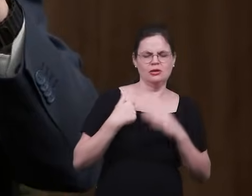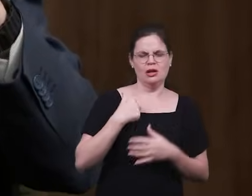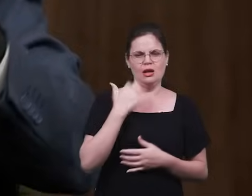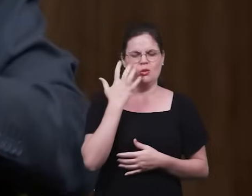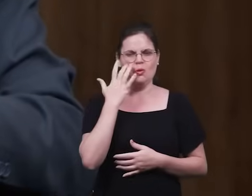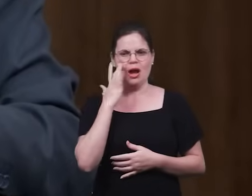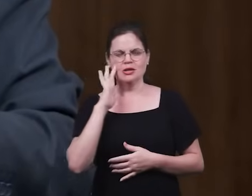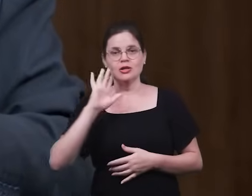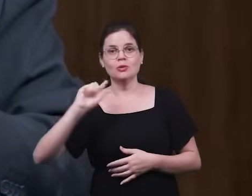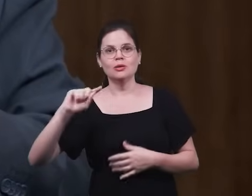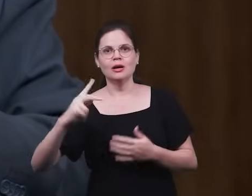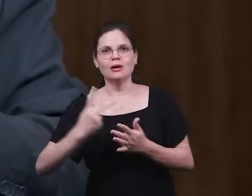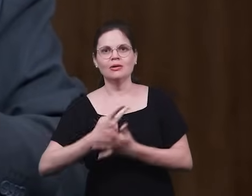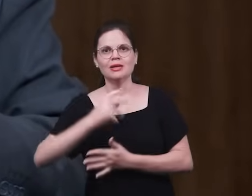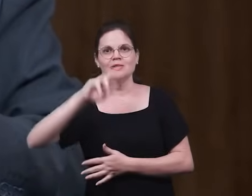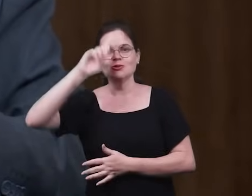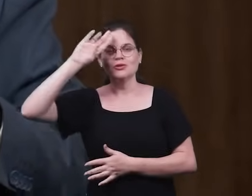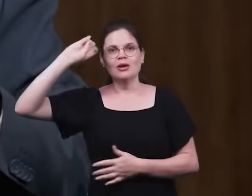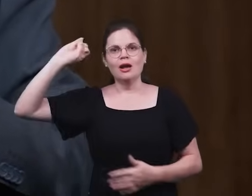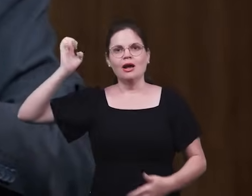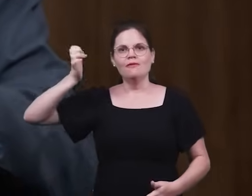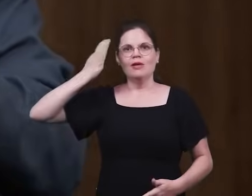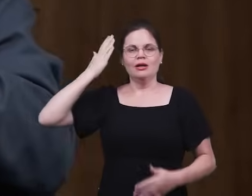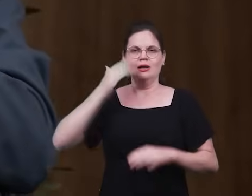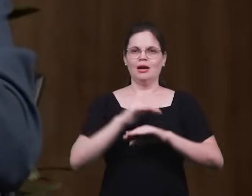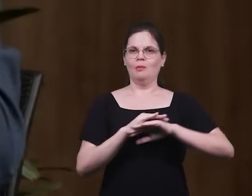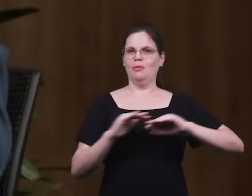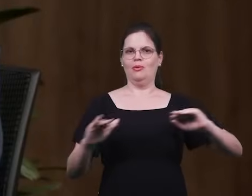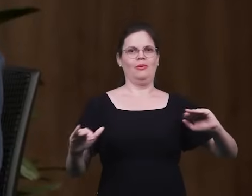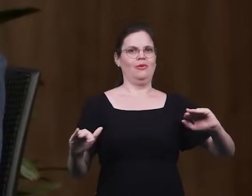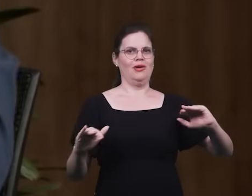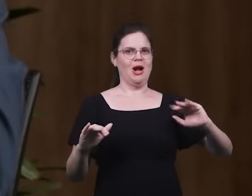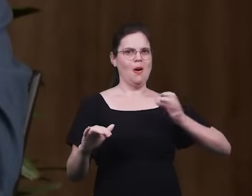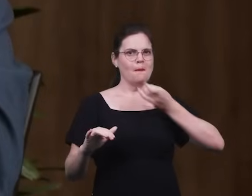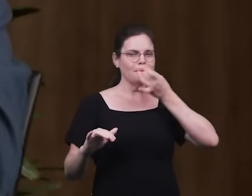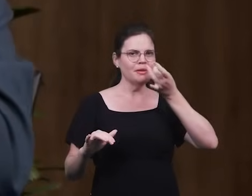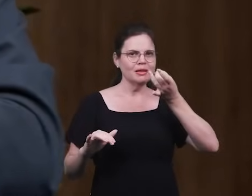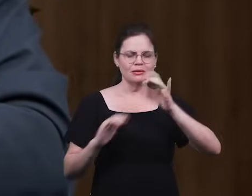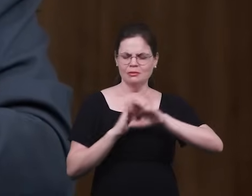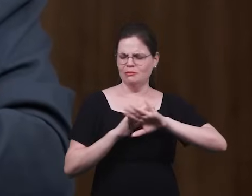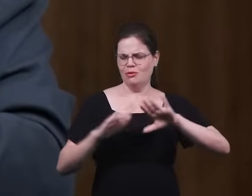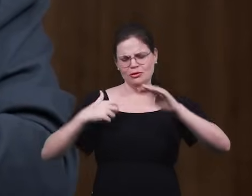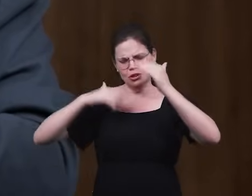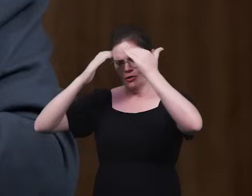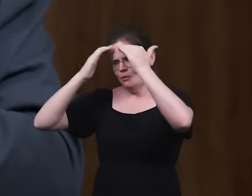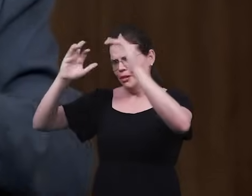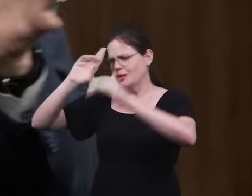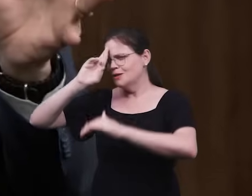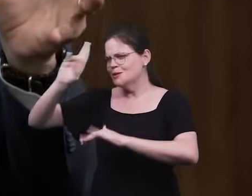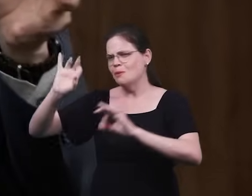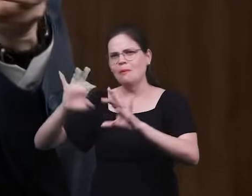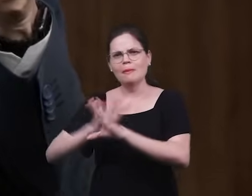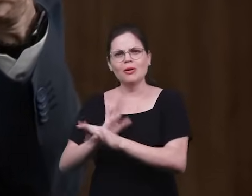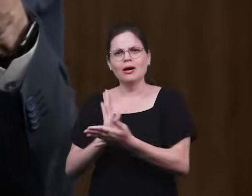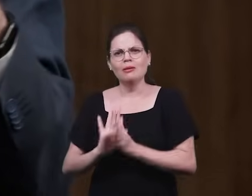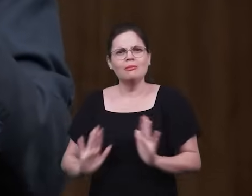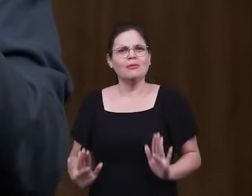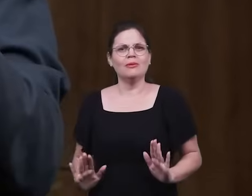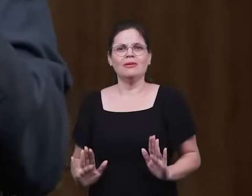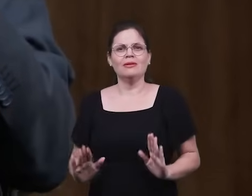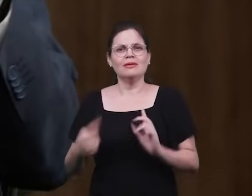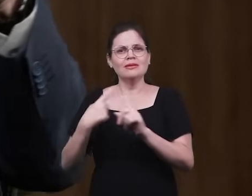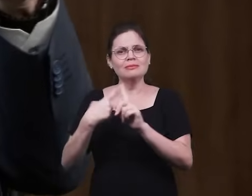Mas de repente uma revelação não nós queremos seguir a revelação isso para tudo é é aquilo